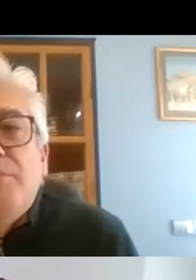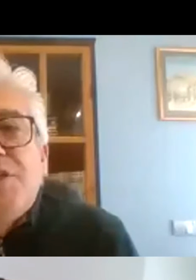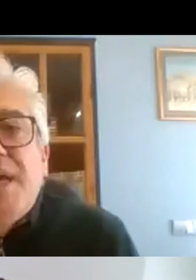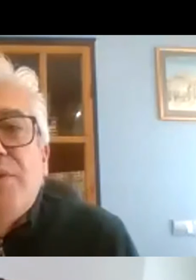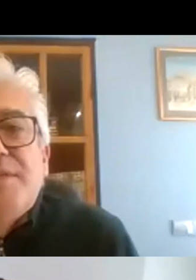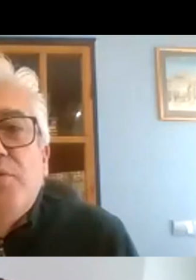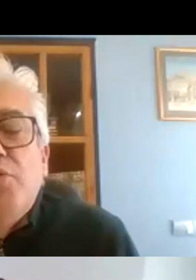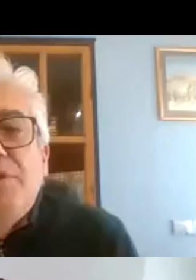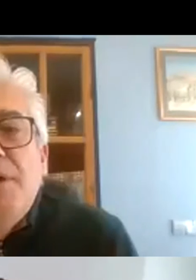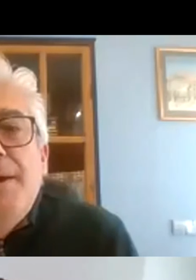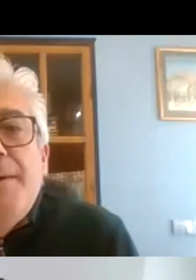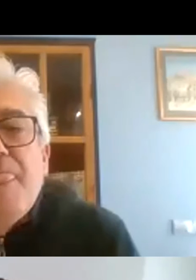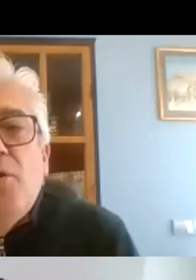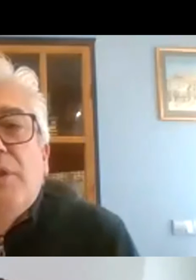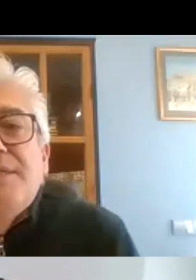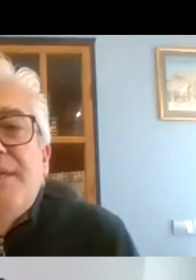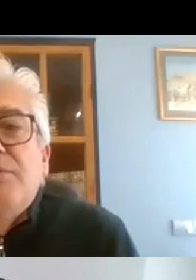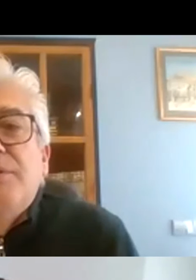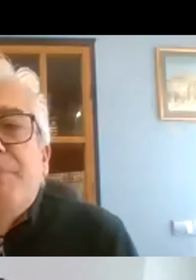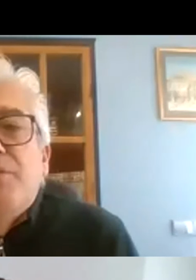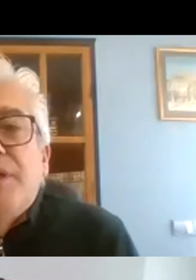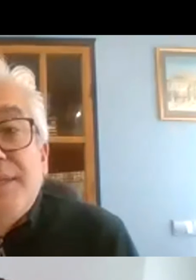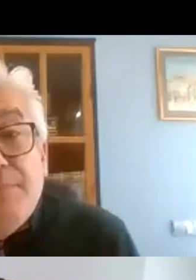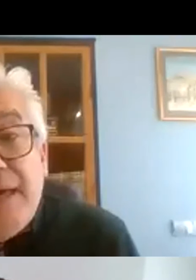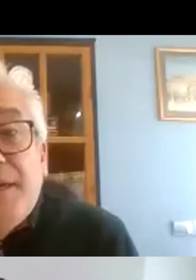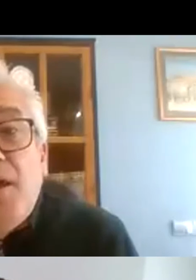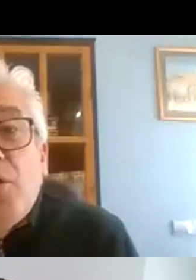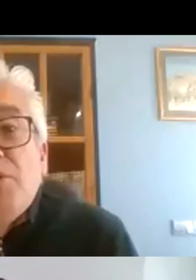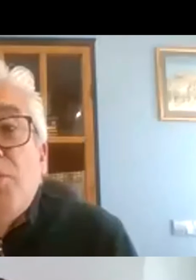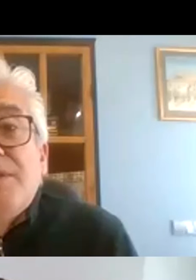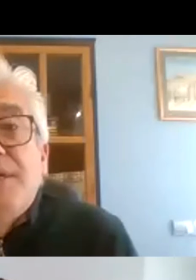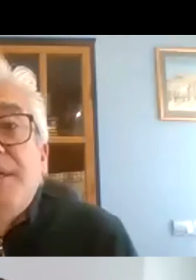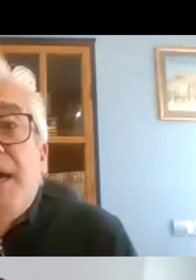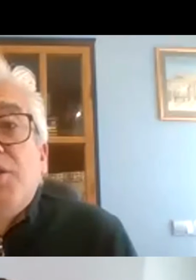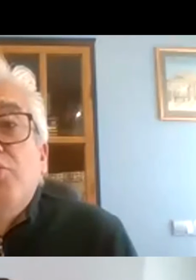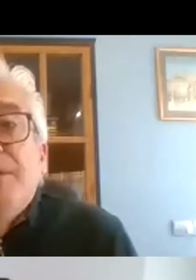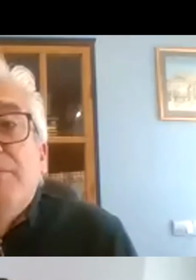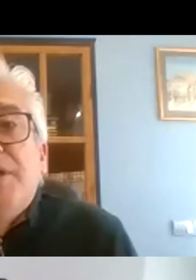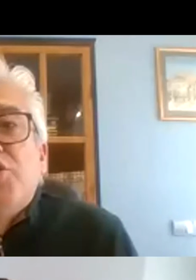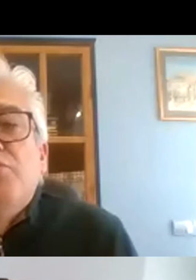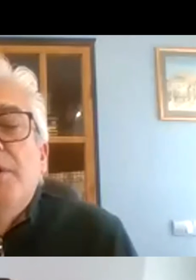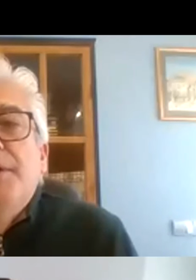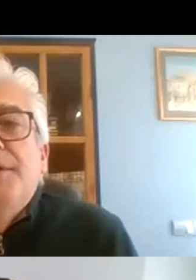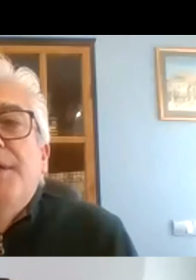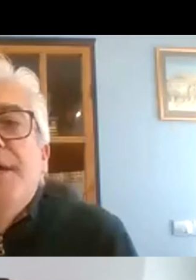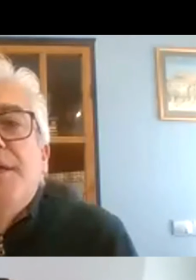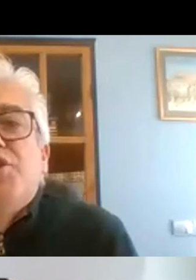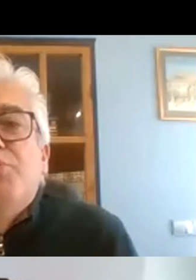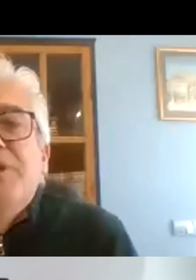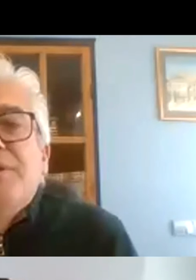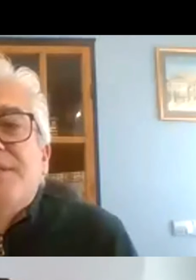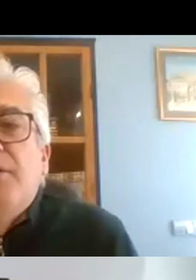atenção do Ministério da Saúde a utilização de terapêutica enzimática em algumas doenças hereditárias do metabolismo e